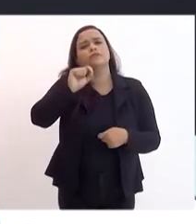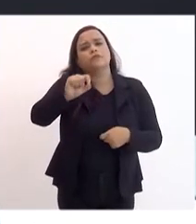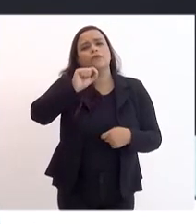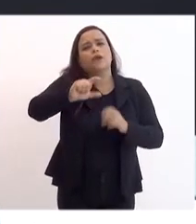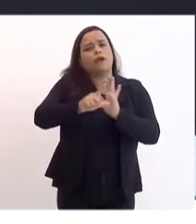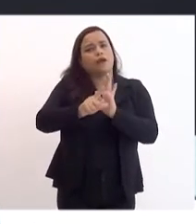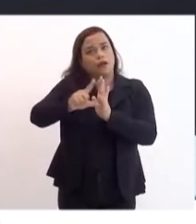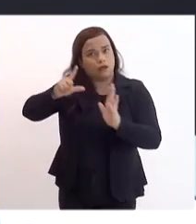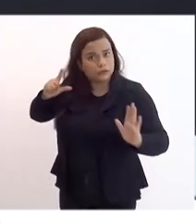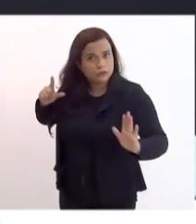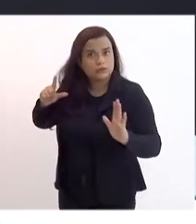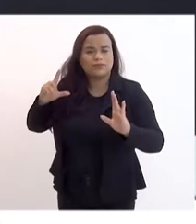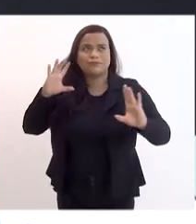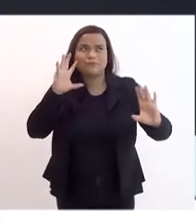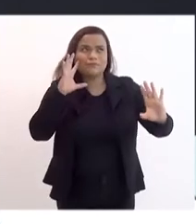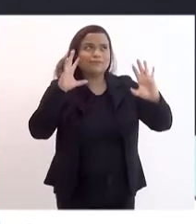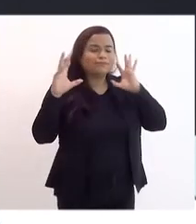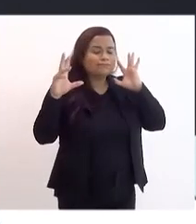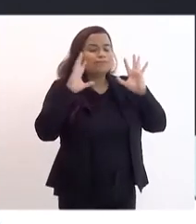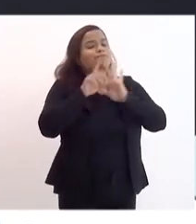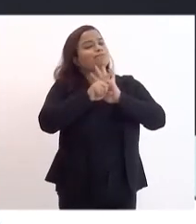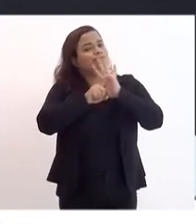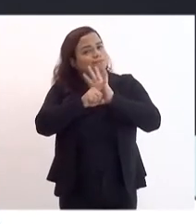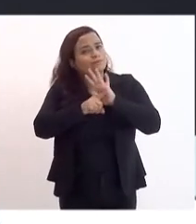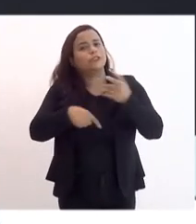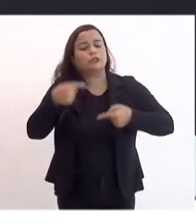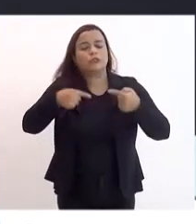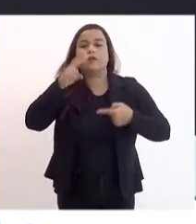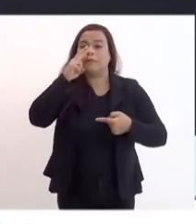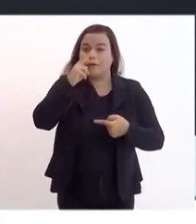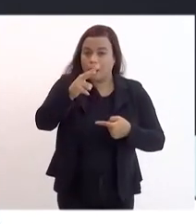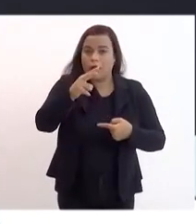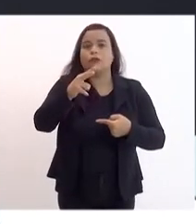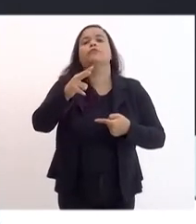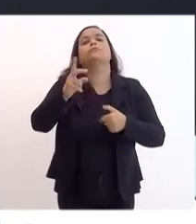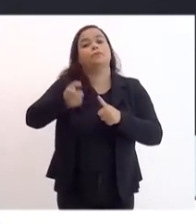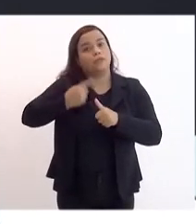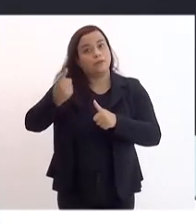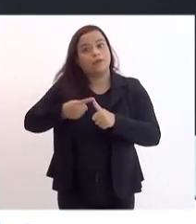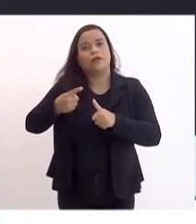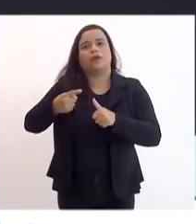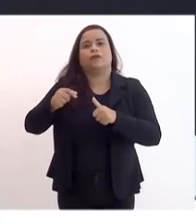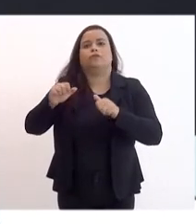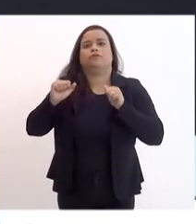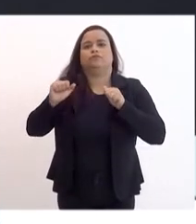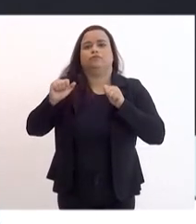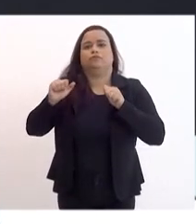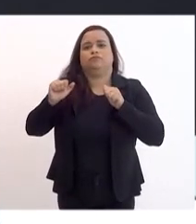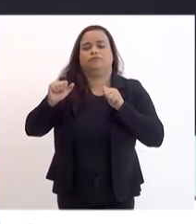antes, objeto de uma grande discussão em audiência pública. Mas não há audiência